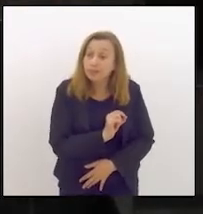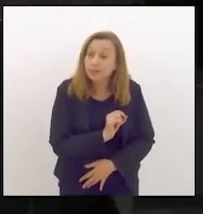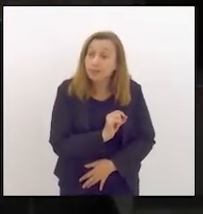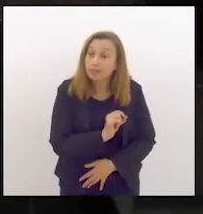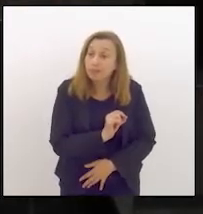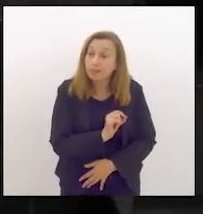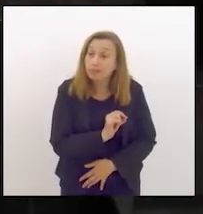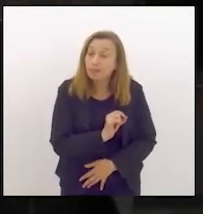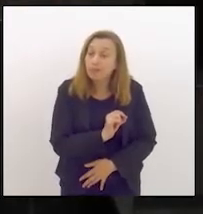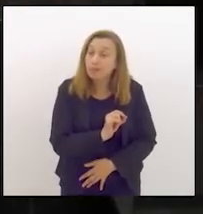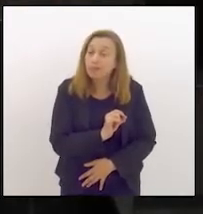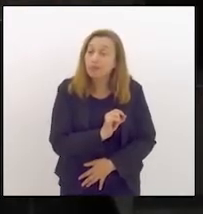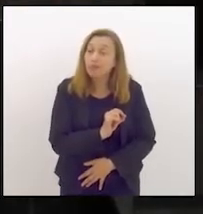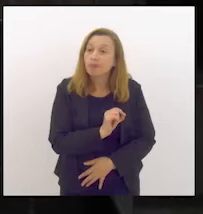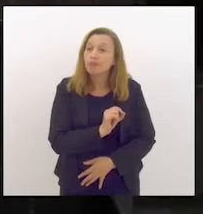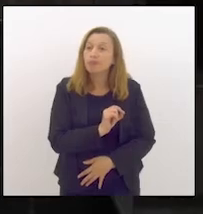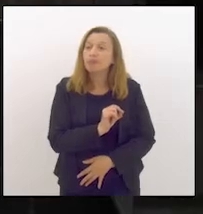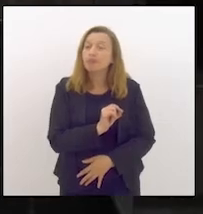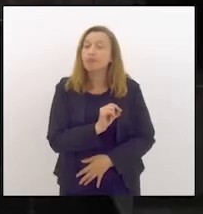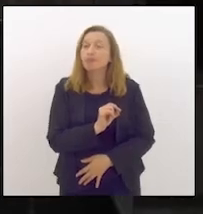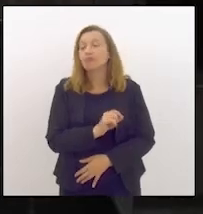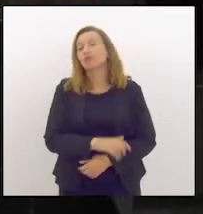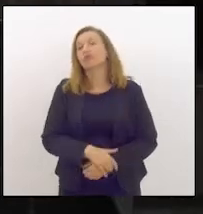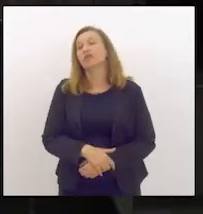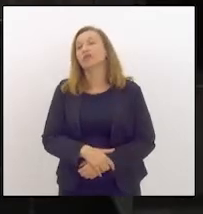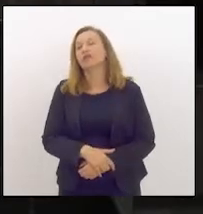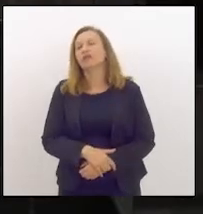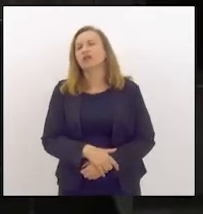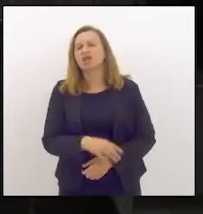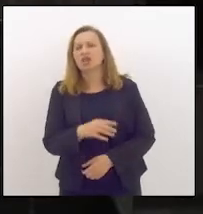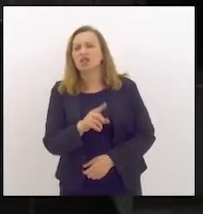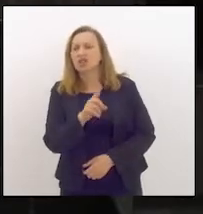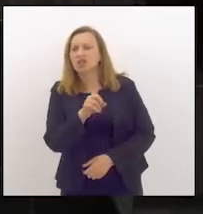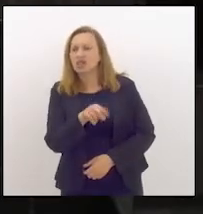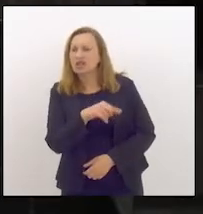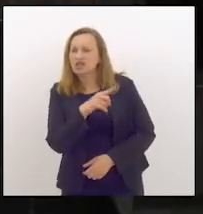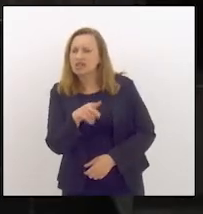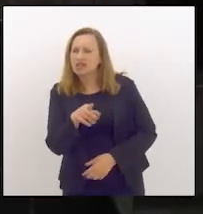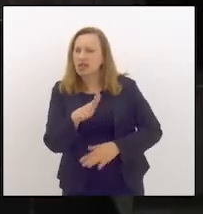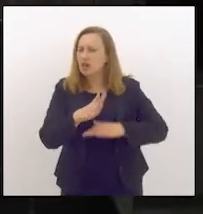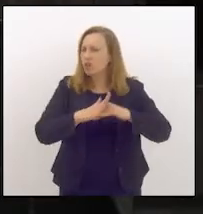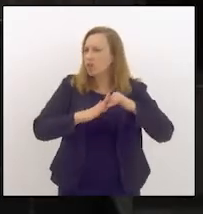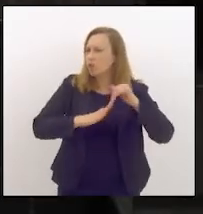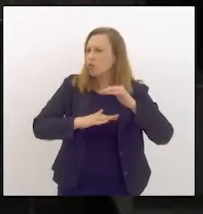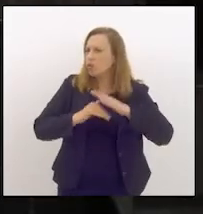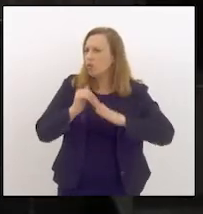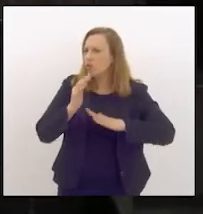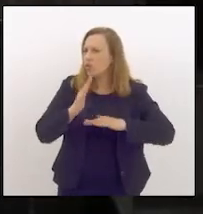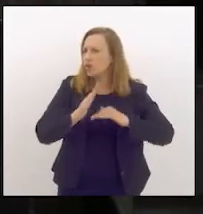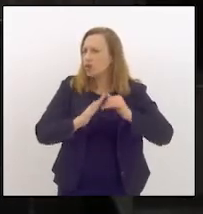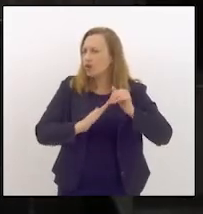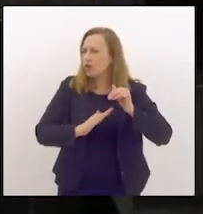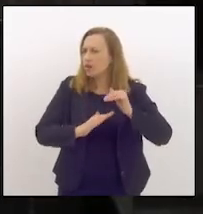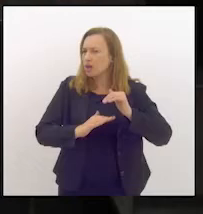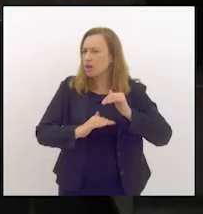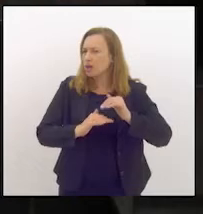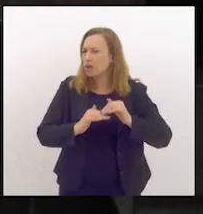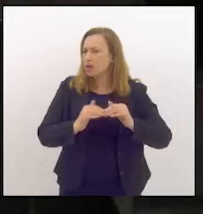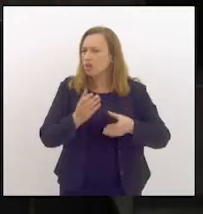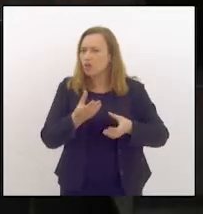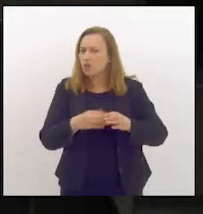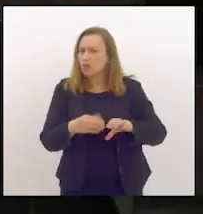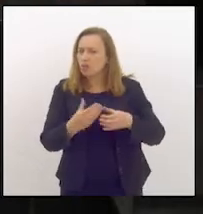e não carece de fundamento rejeitar sob qualquer pretexto concurso